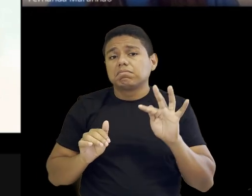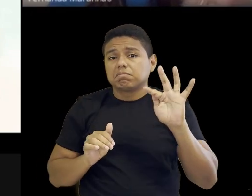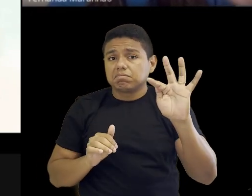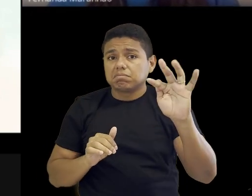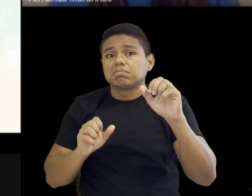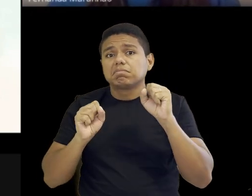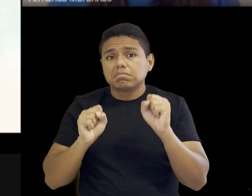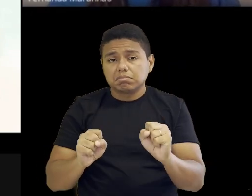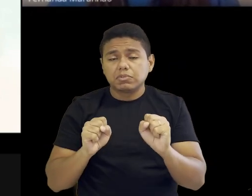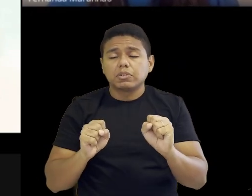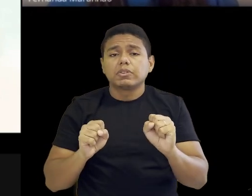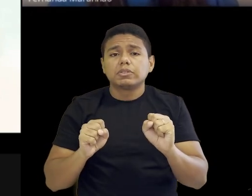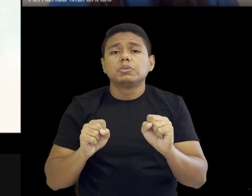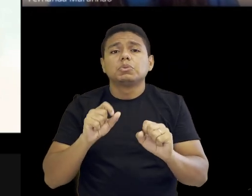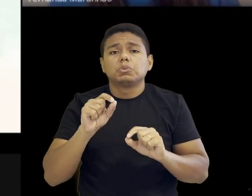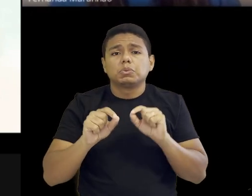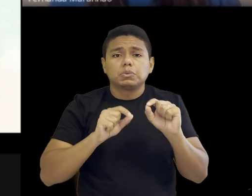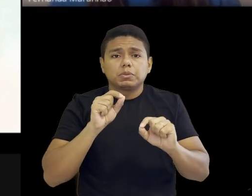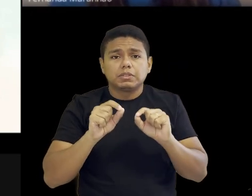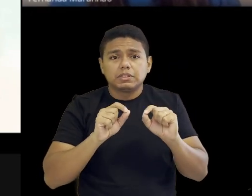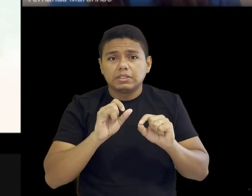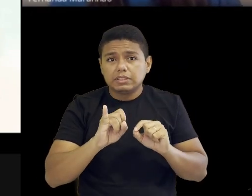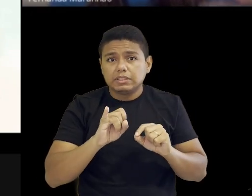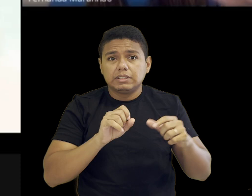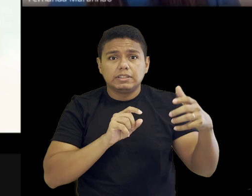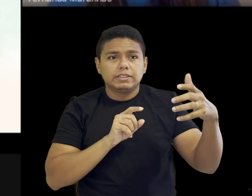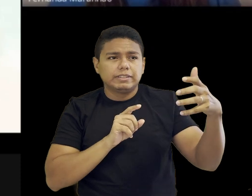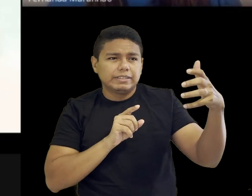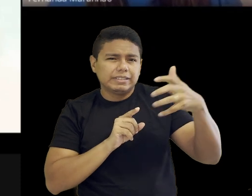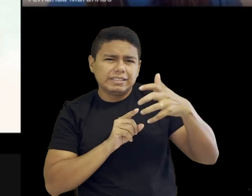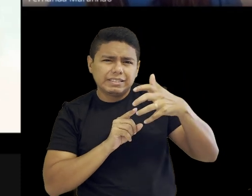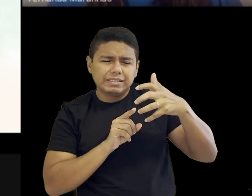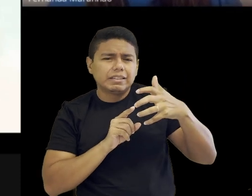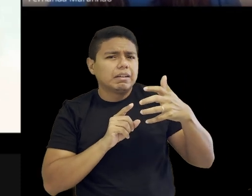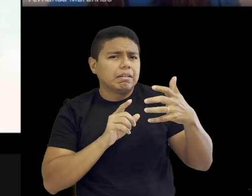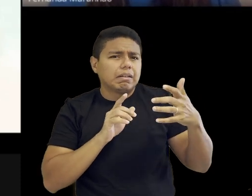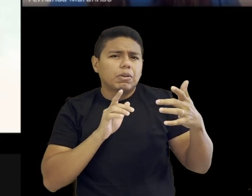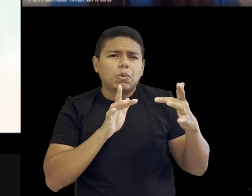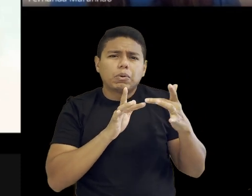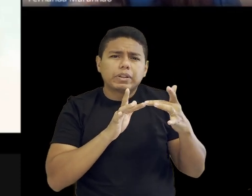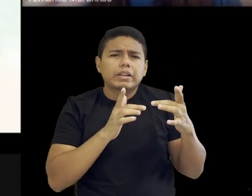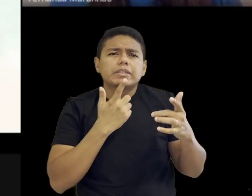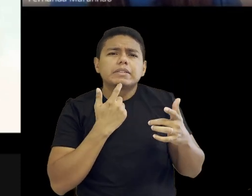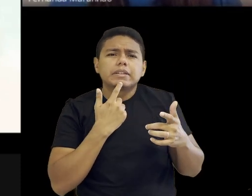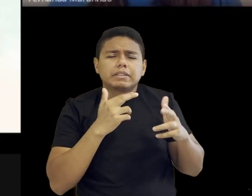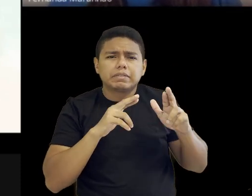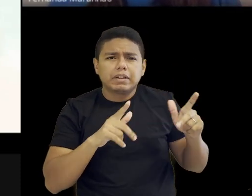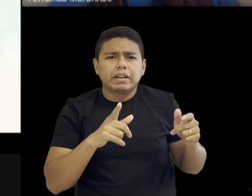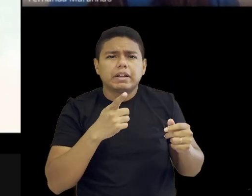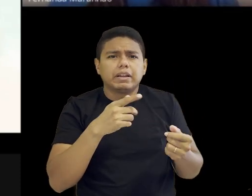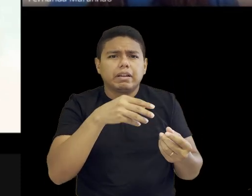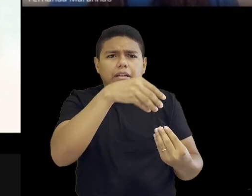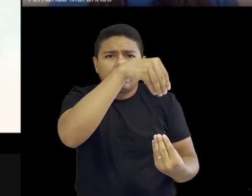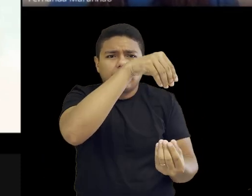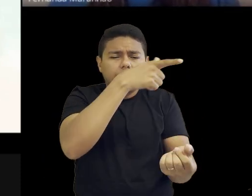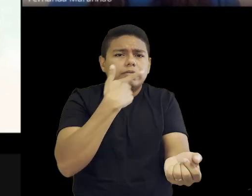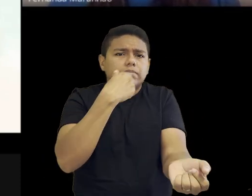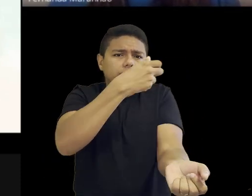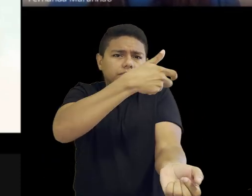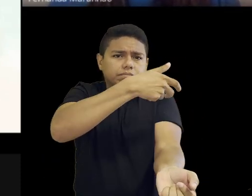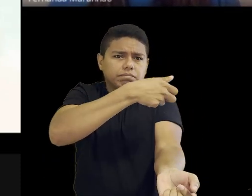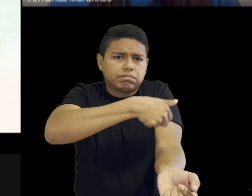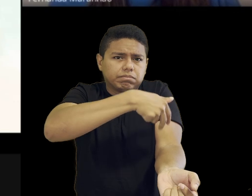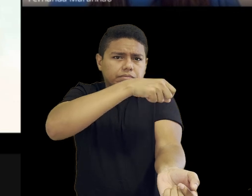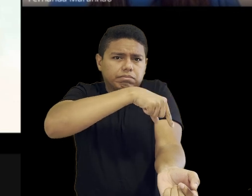e, eventualmente, no futuro, diante de uma exposição a um tipo de sangue diferente, a uma transfusão de